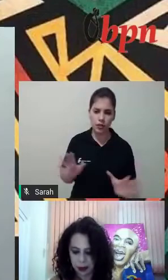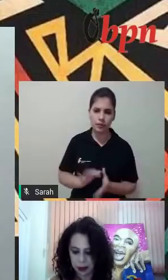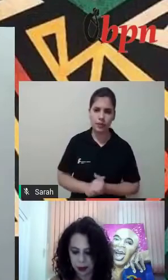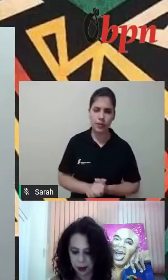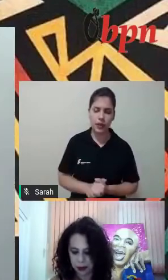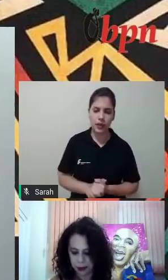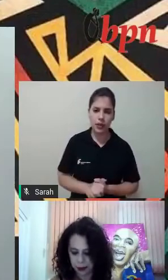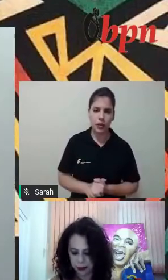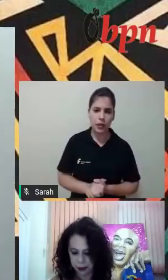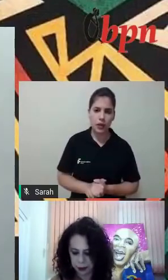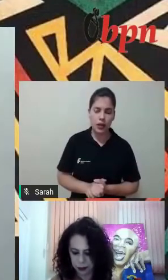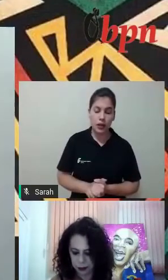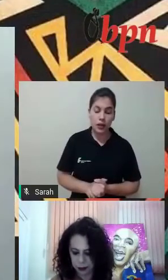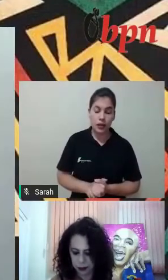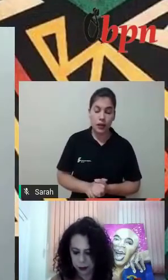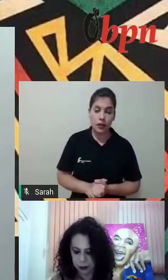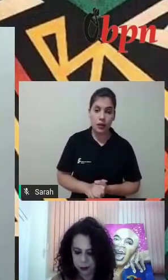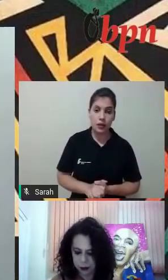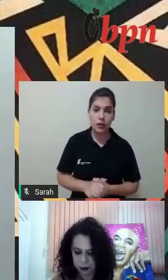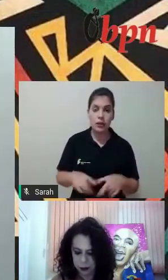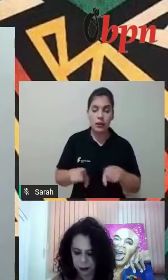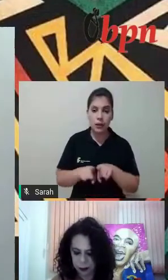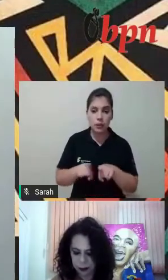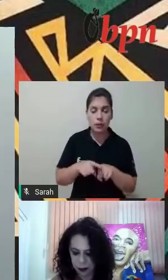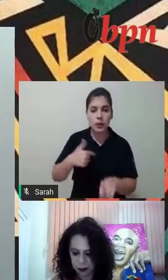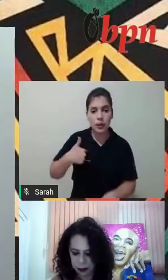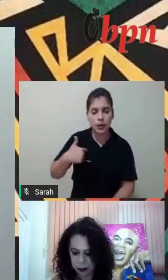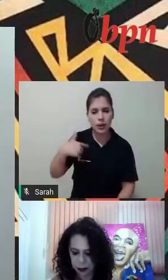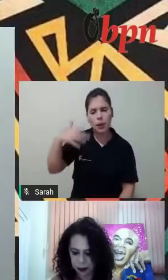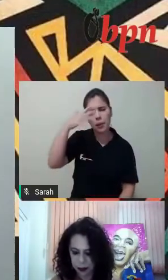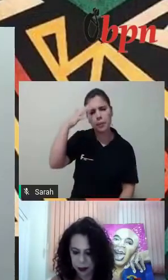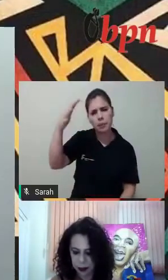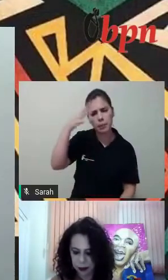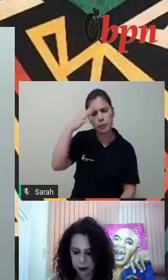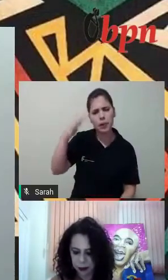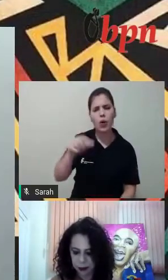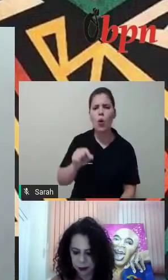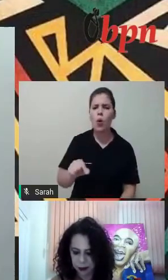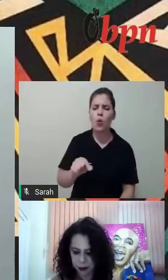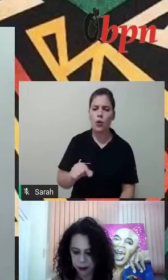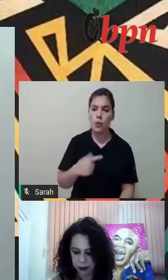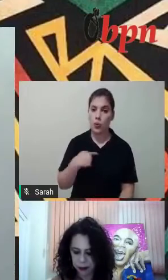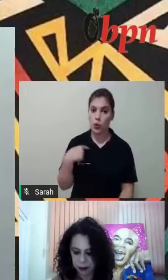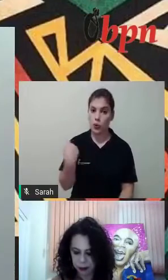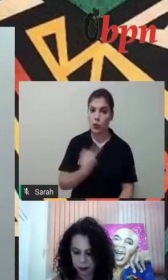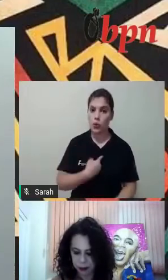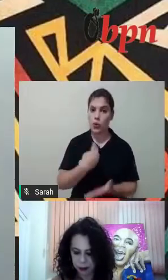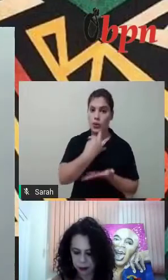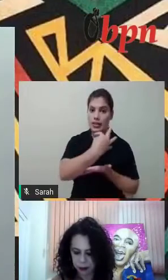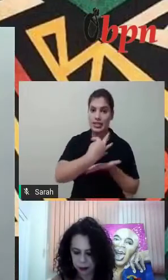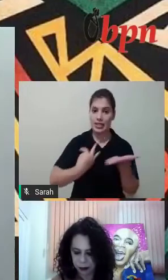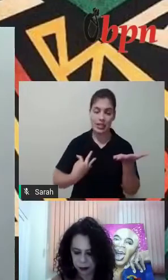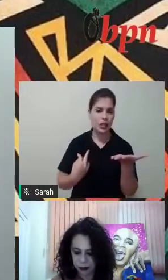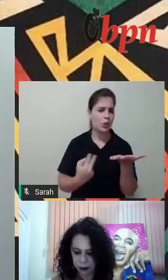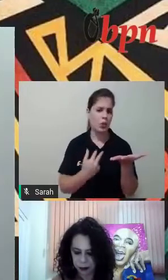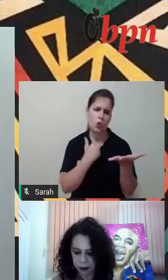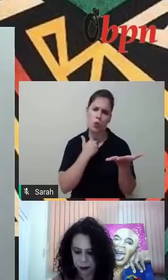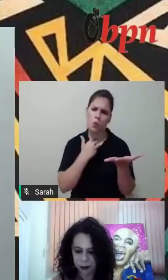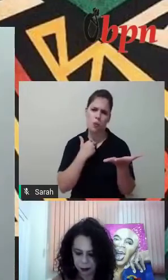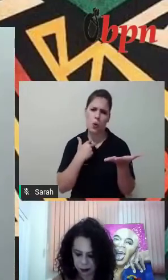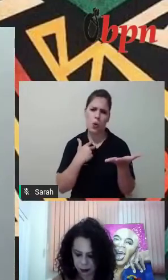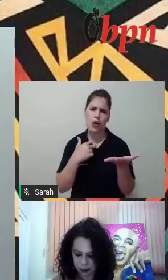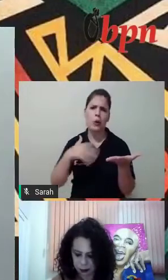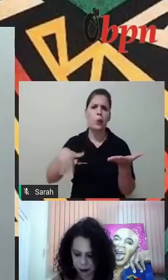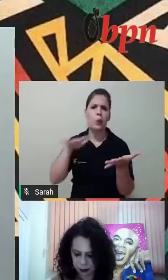pensado... os nossos textos, eles não podem ser considerados como escrita narcísica, e fica